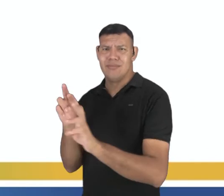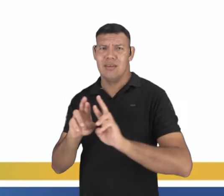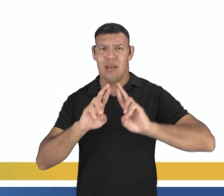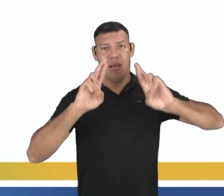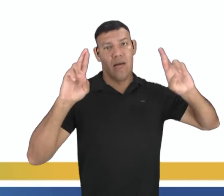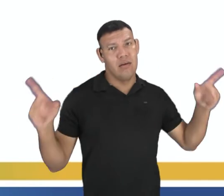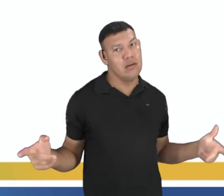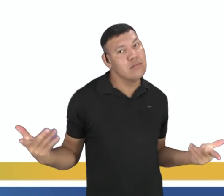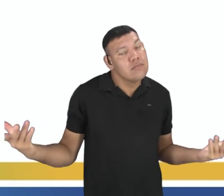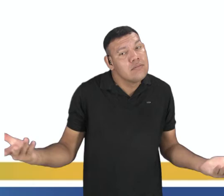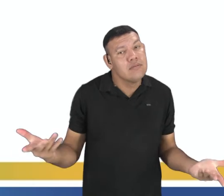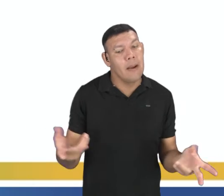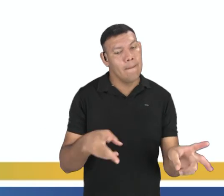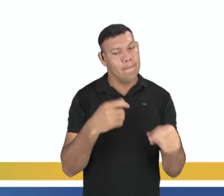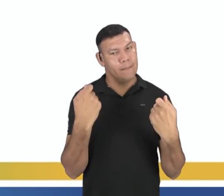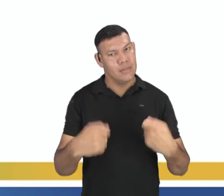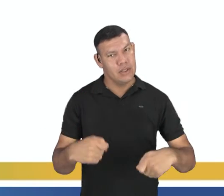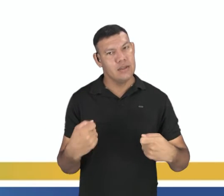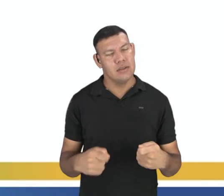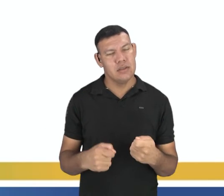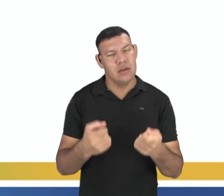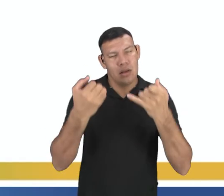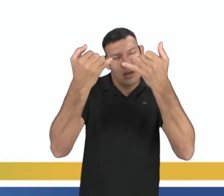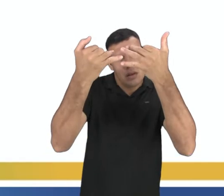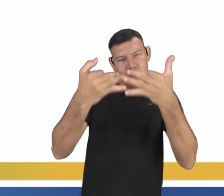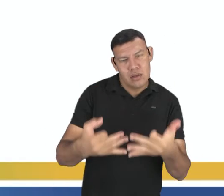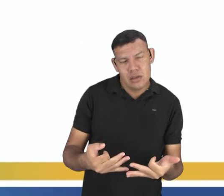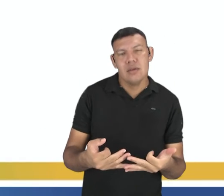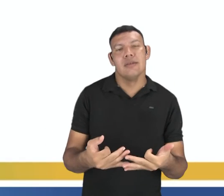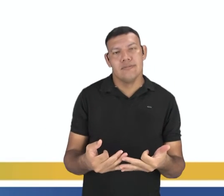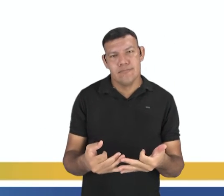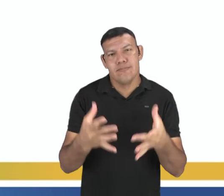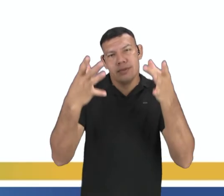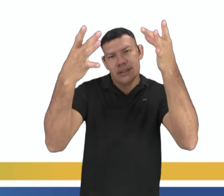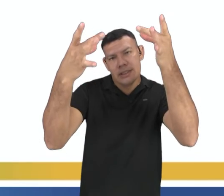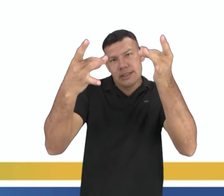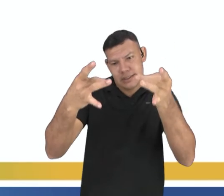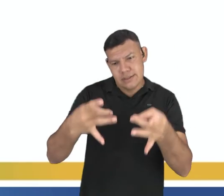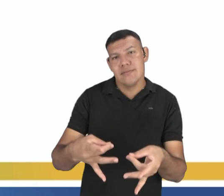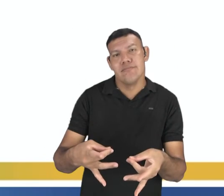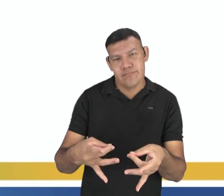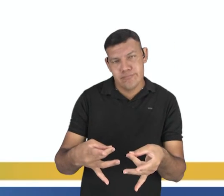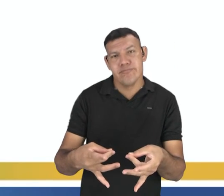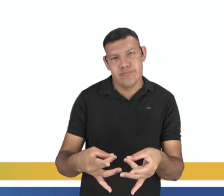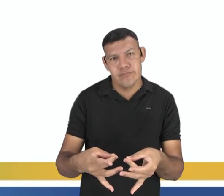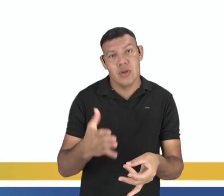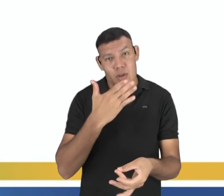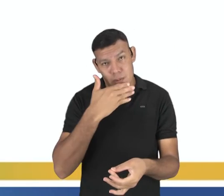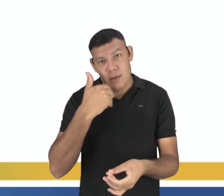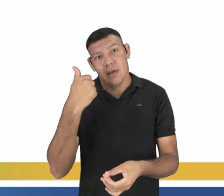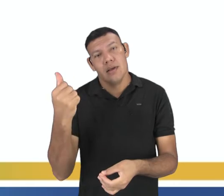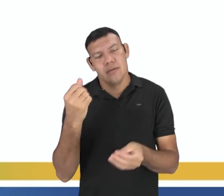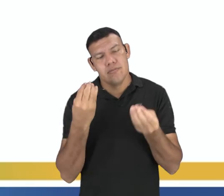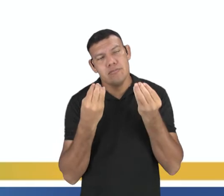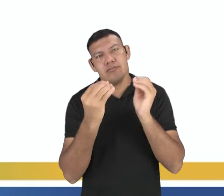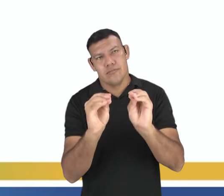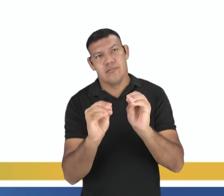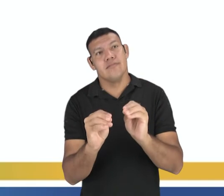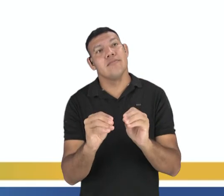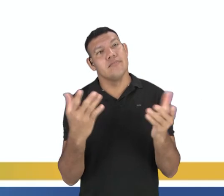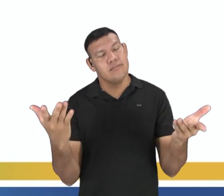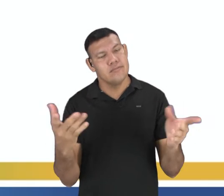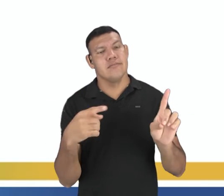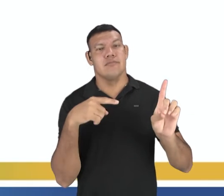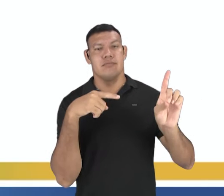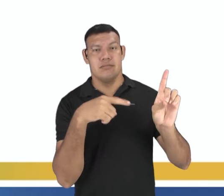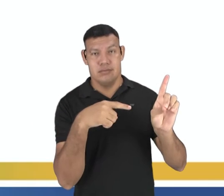complicada precisaria uma explicação maior ou melhor, ou outra palavra para se colocar aí. Então, logo,